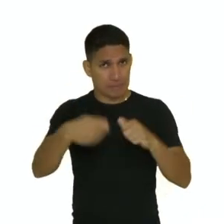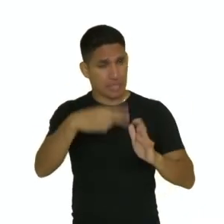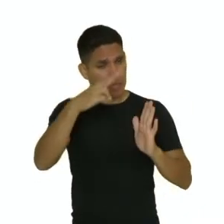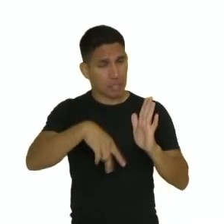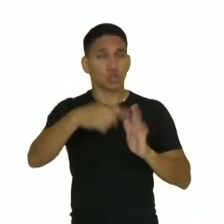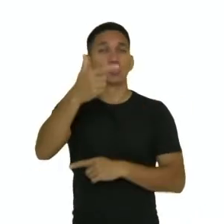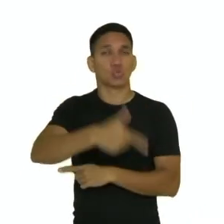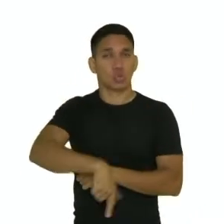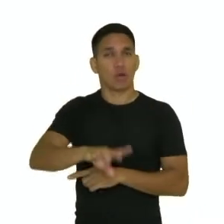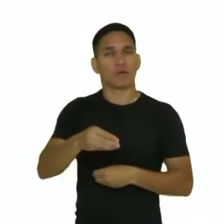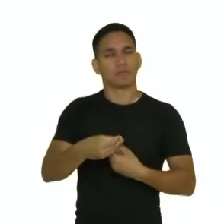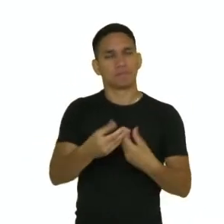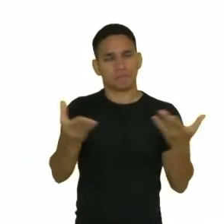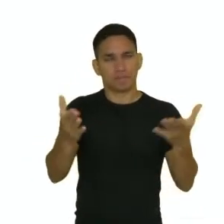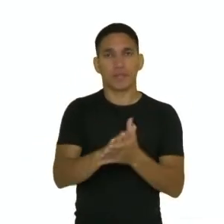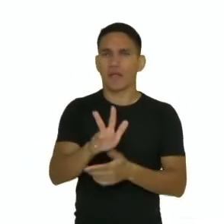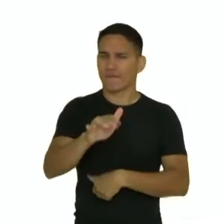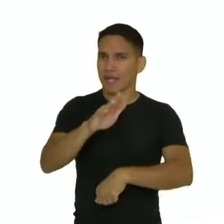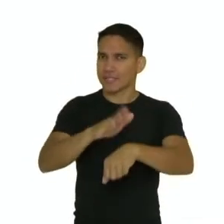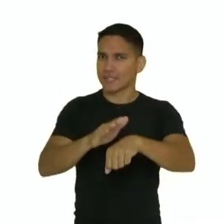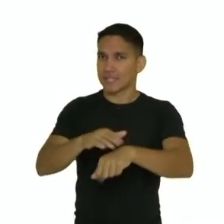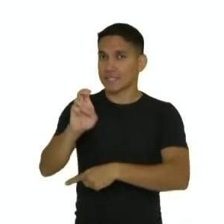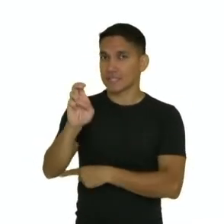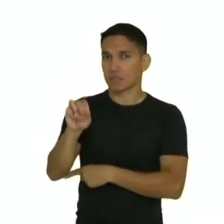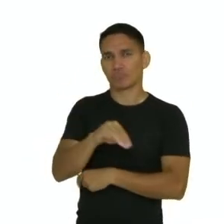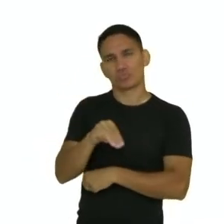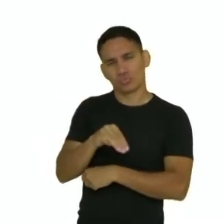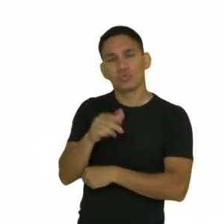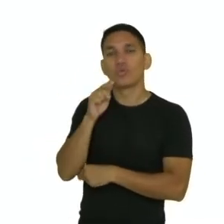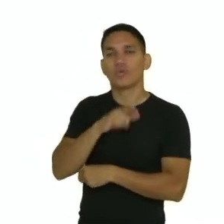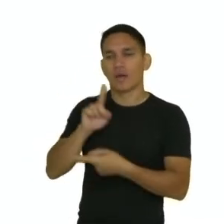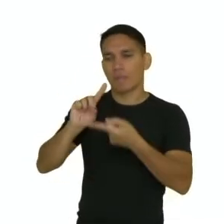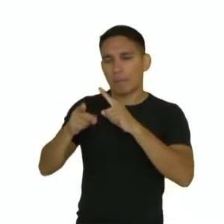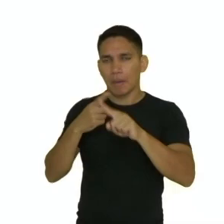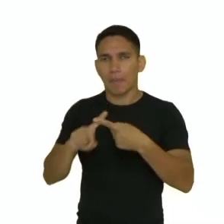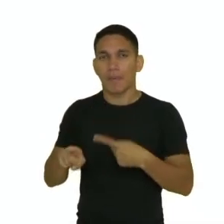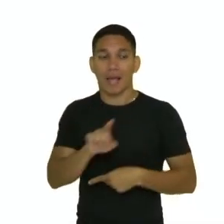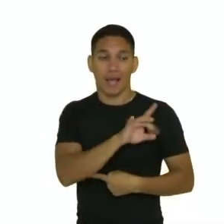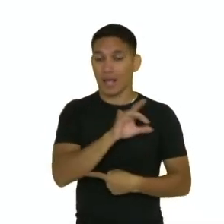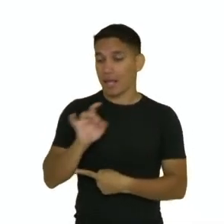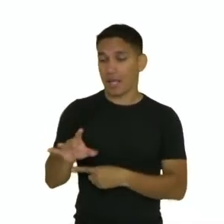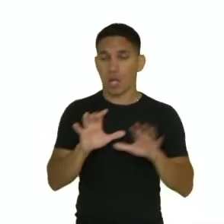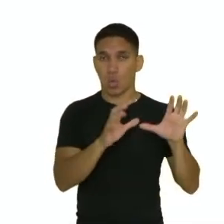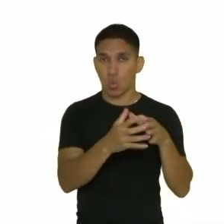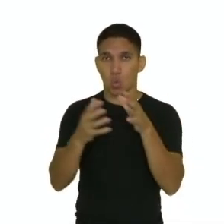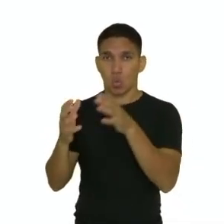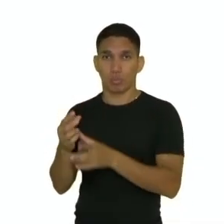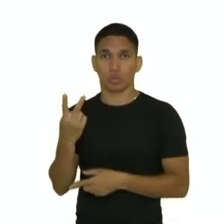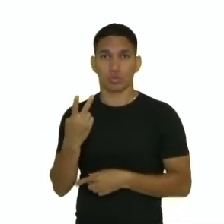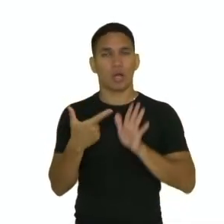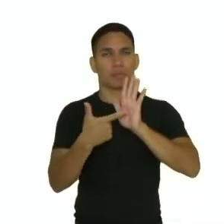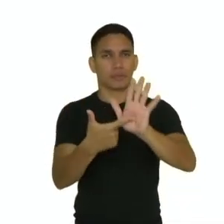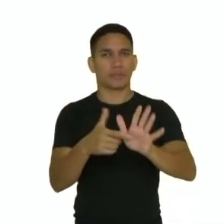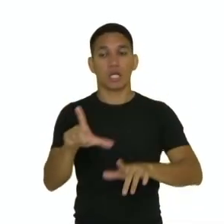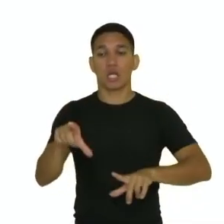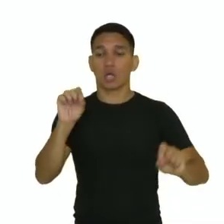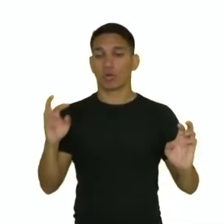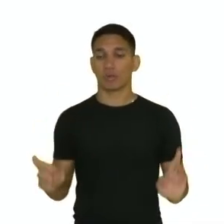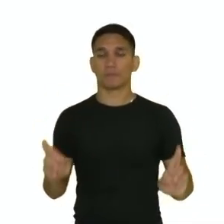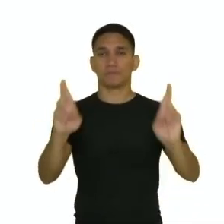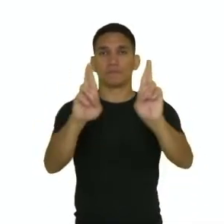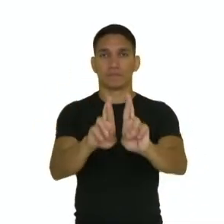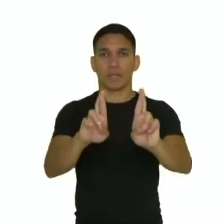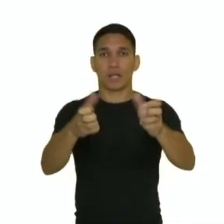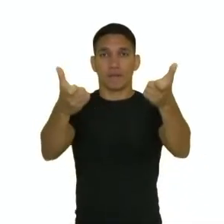vocês. Então, vocês têm 5 minutos para elaborar esses argumentos e cada grupo 2 para apresentação. Escolham representantes por